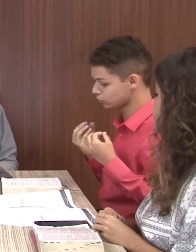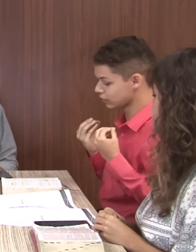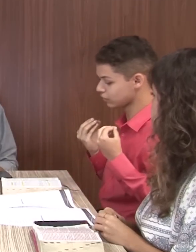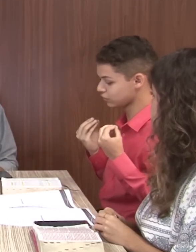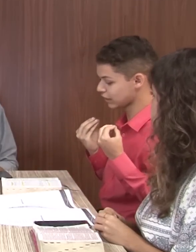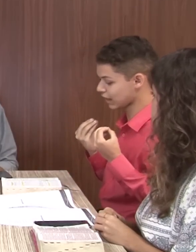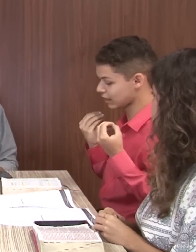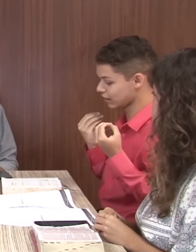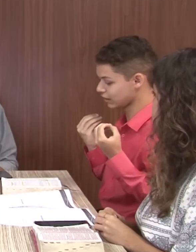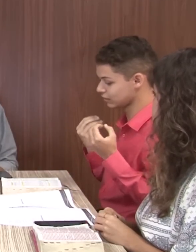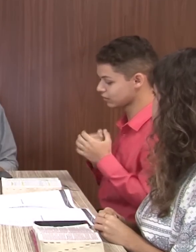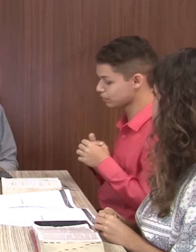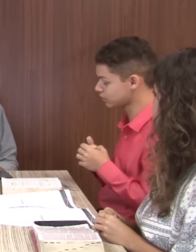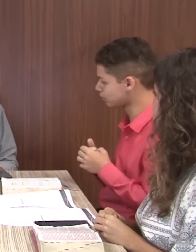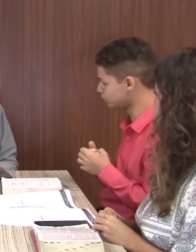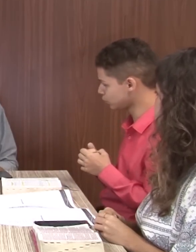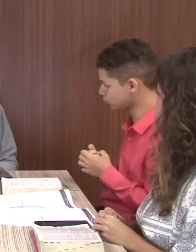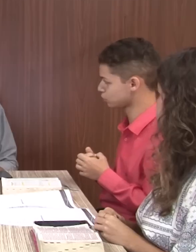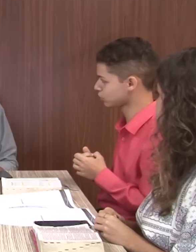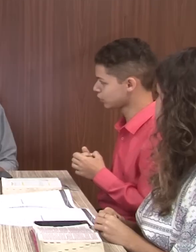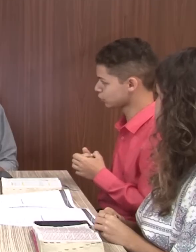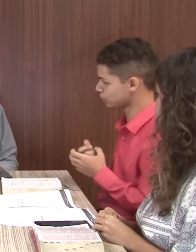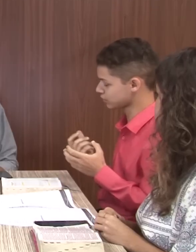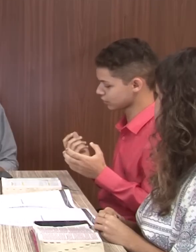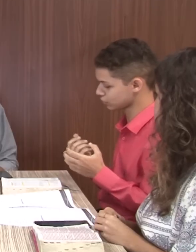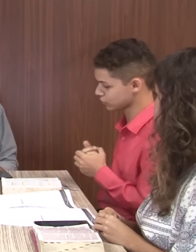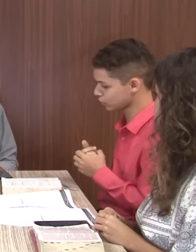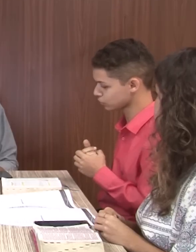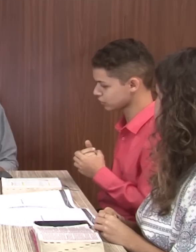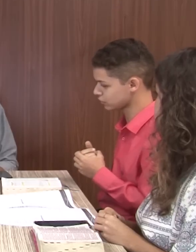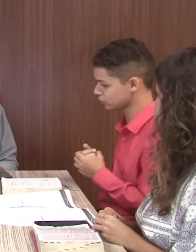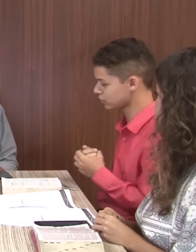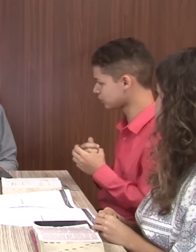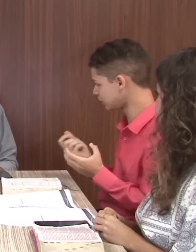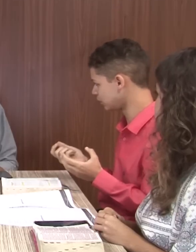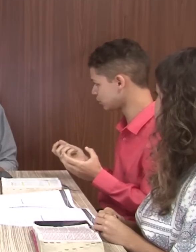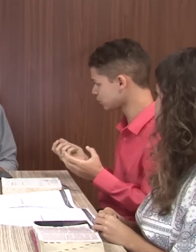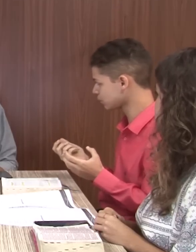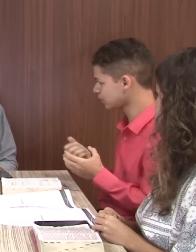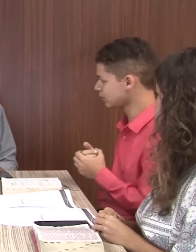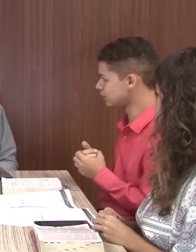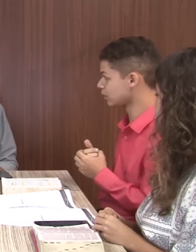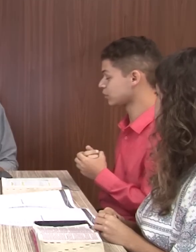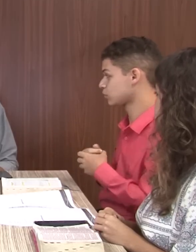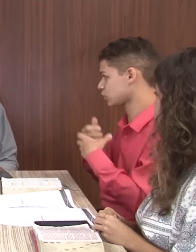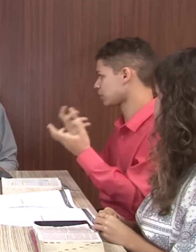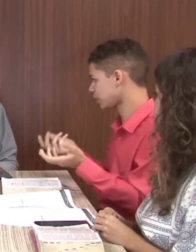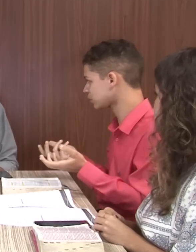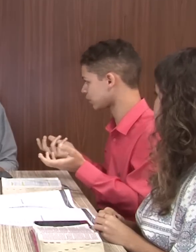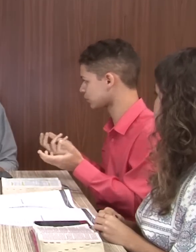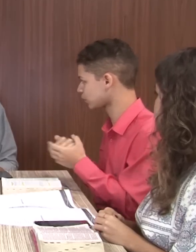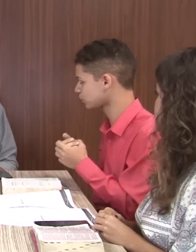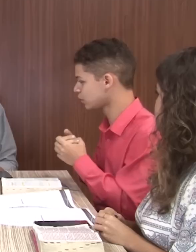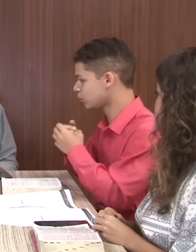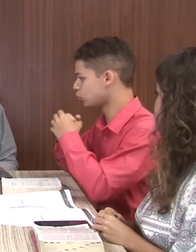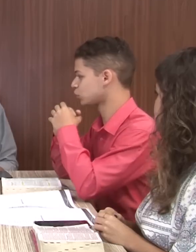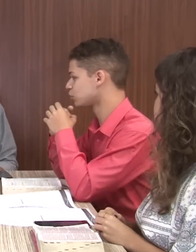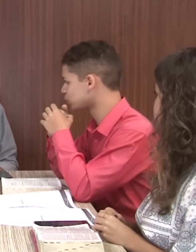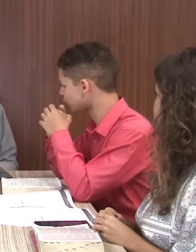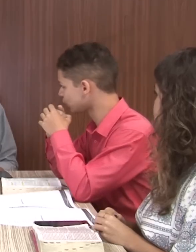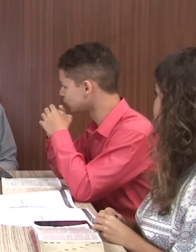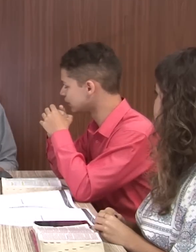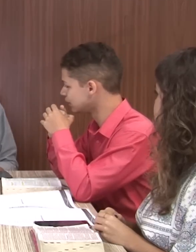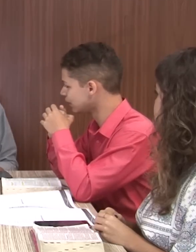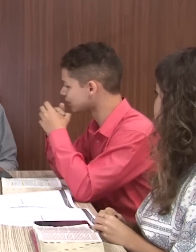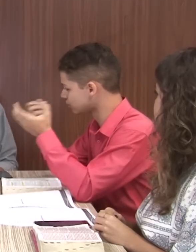podemos ficar desapercebidos sobre essa ação que tem acontecido nas igrejas e também temos que repassar, certo? Porque